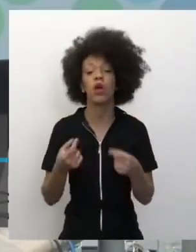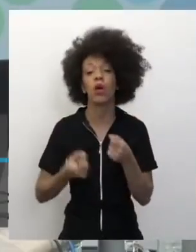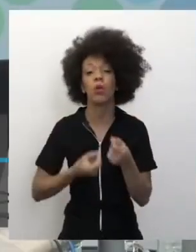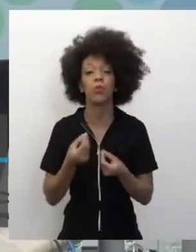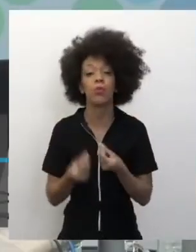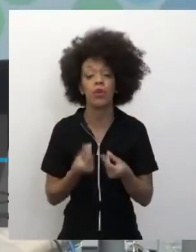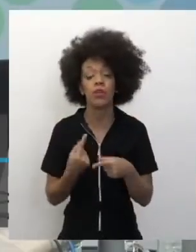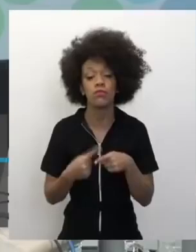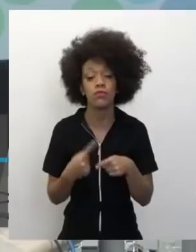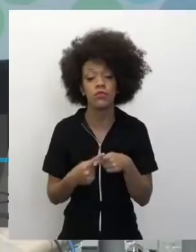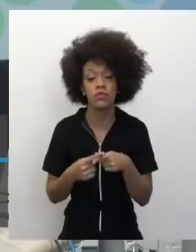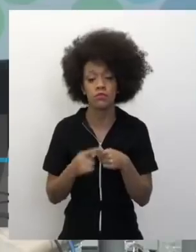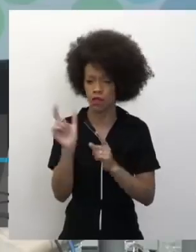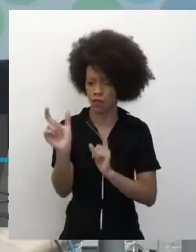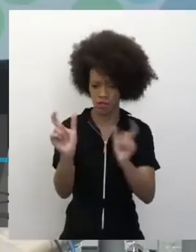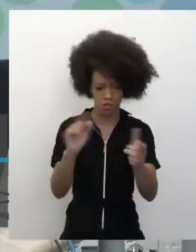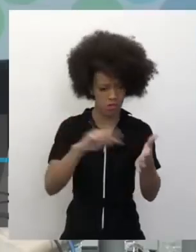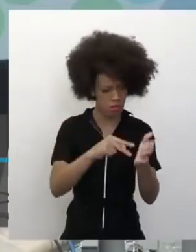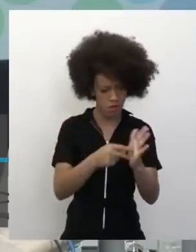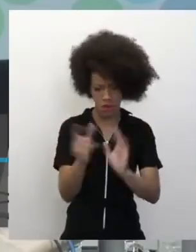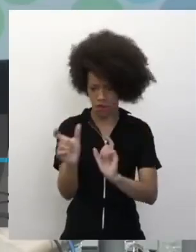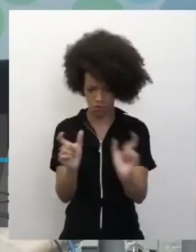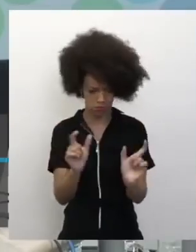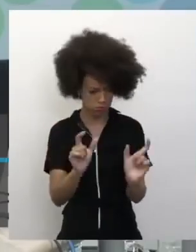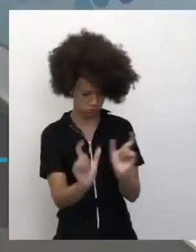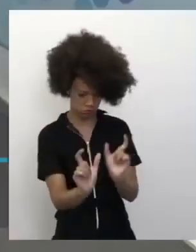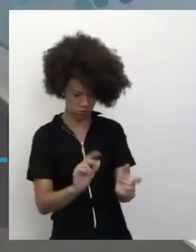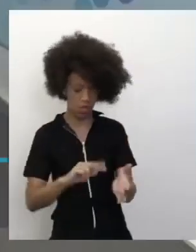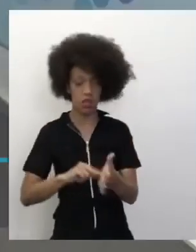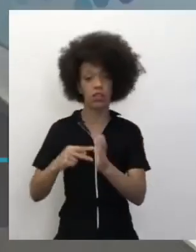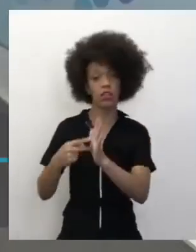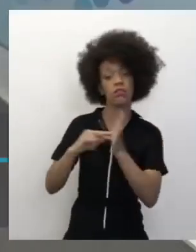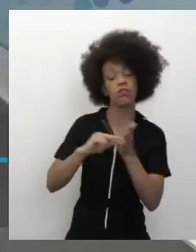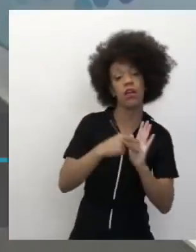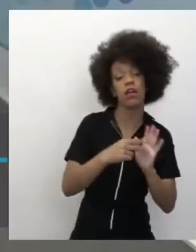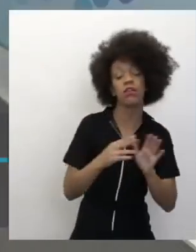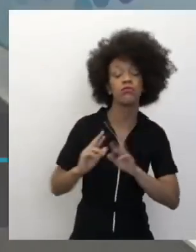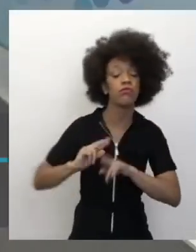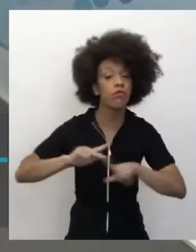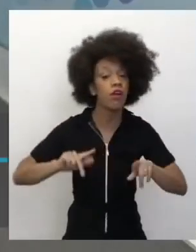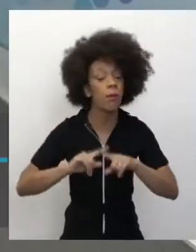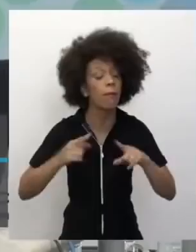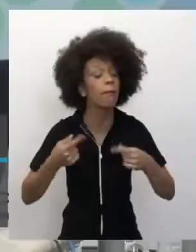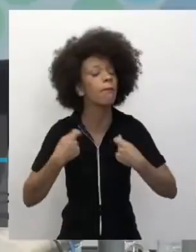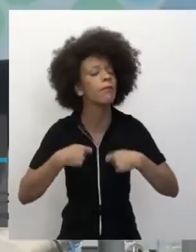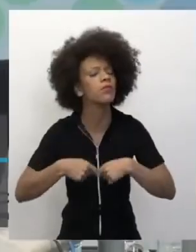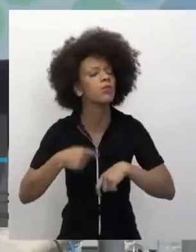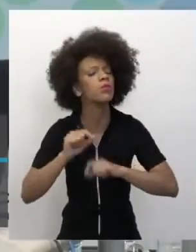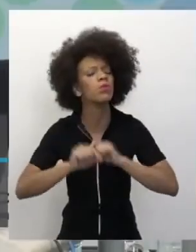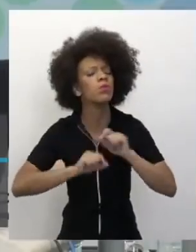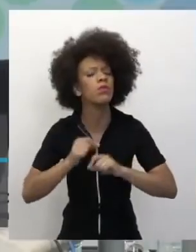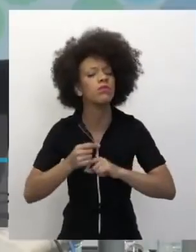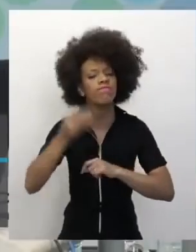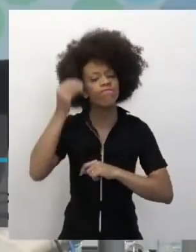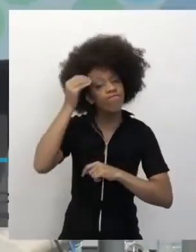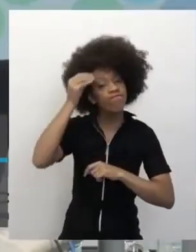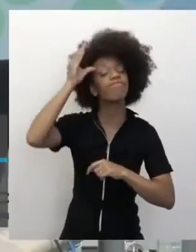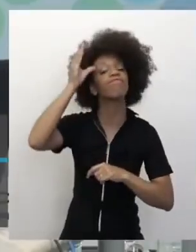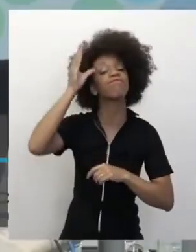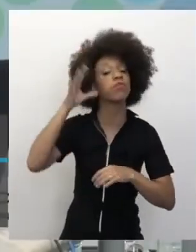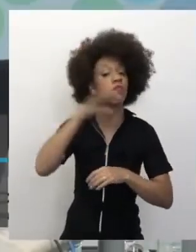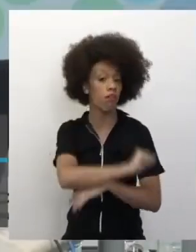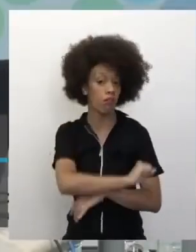ligação que nós fazemos entre as palavras, sim. Mas eu preciso de quê? Aqui, ideia. Sim, mas eu preciso de quê? De conhecimento